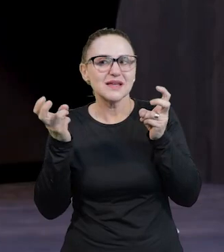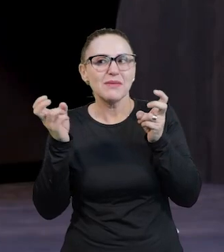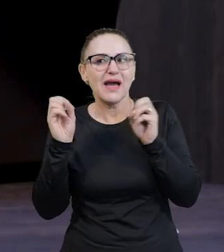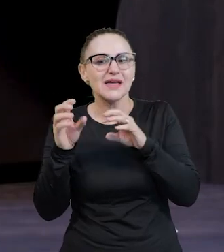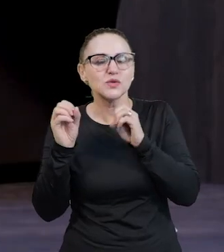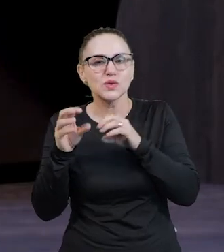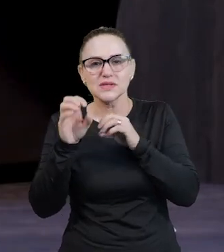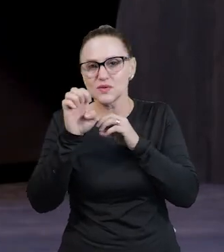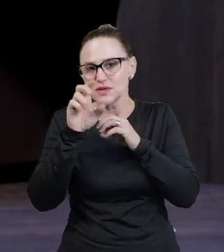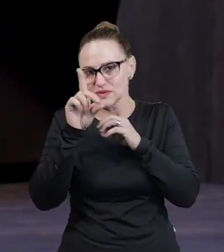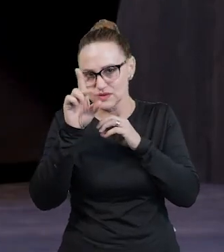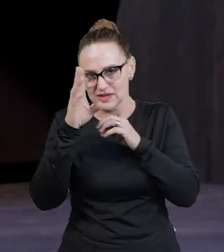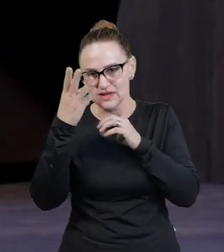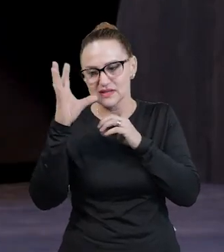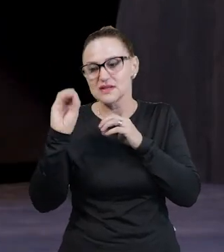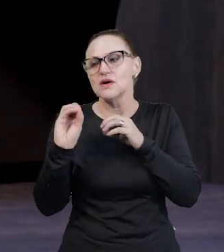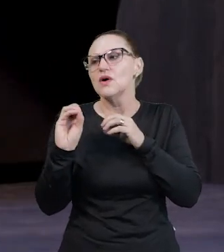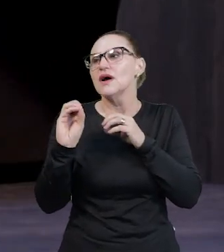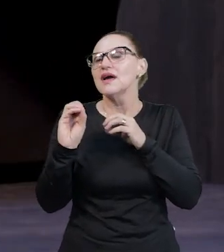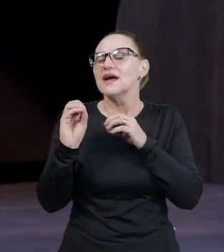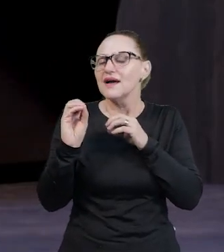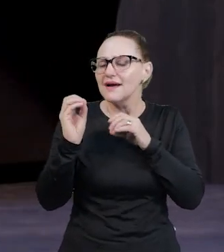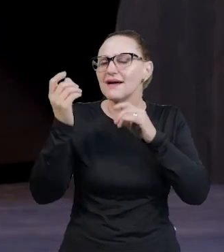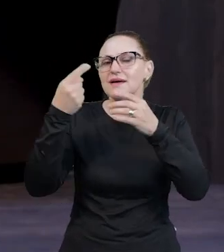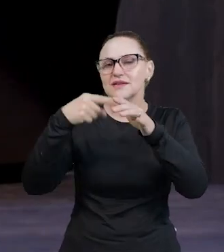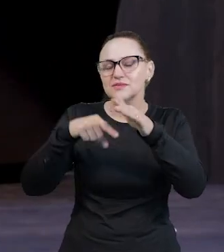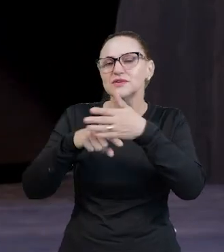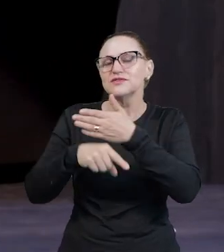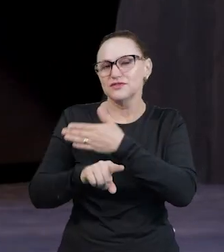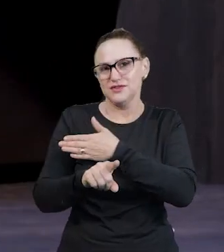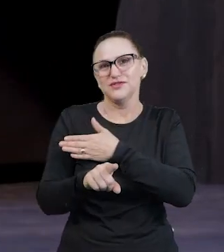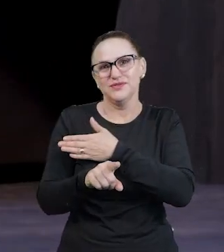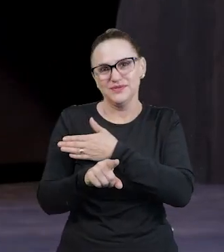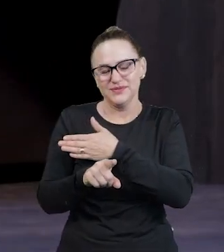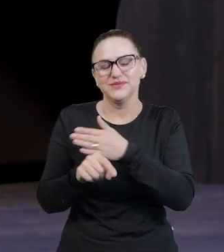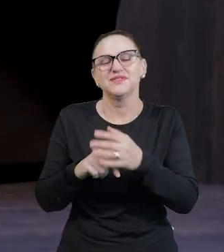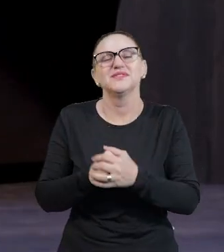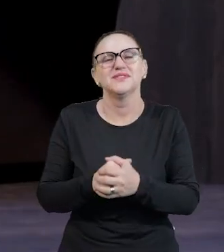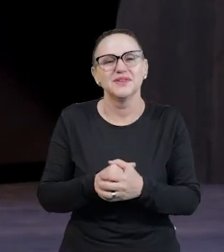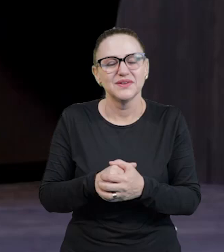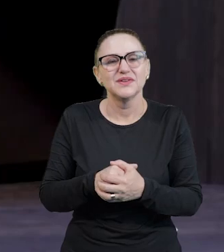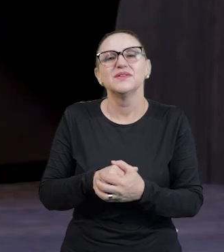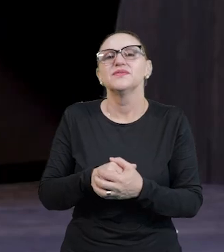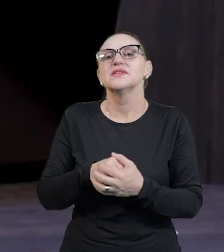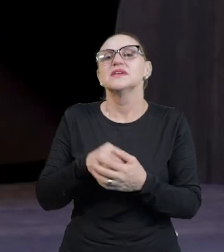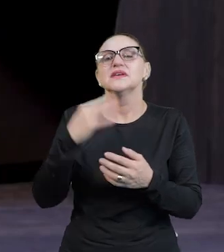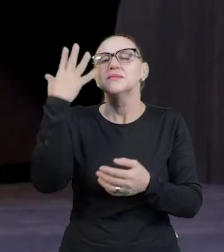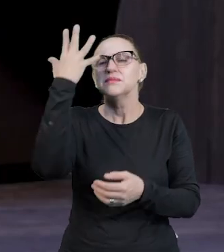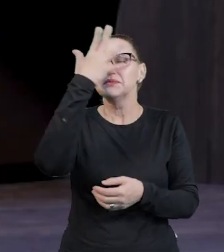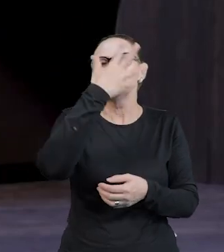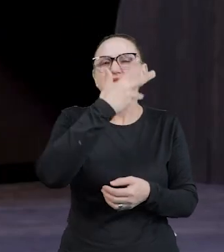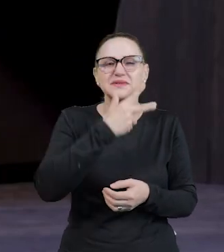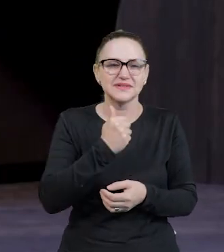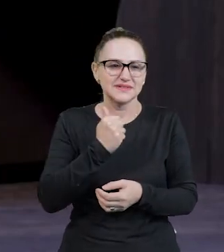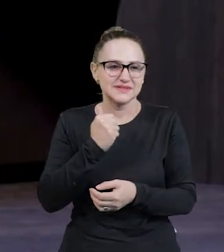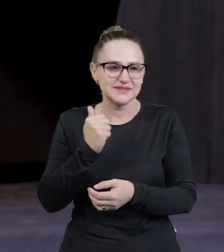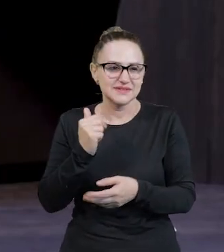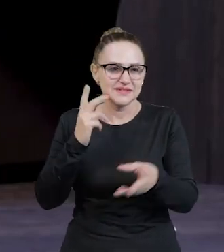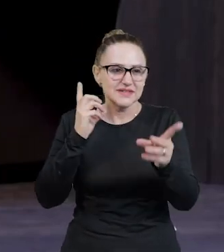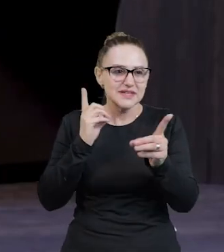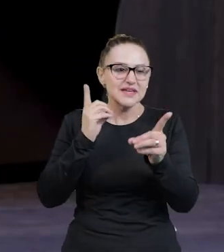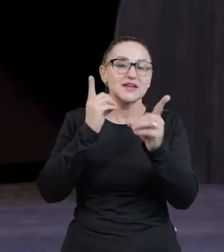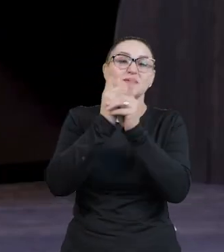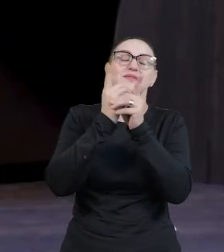de relações que estão sendo expressas nessa palavra. Olha que bonito, nós encontramos uma palavra que